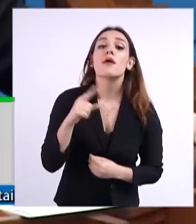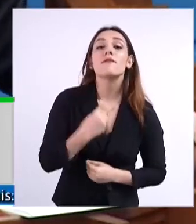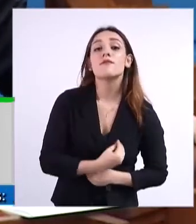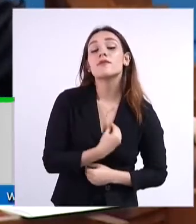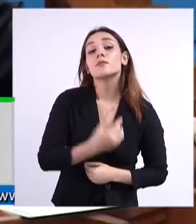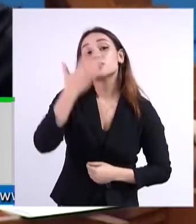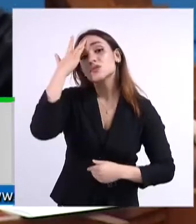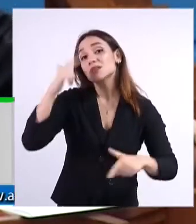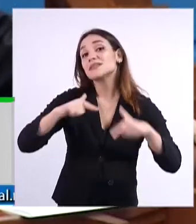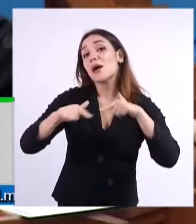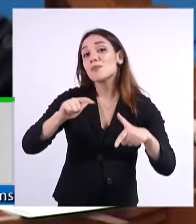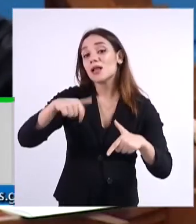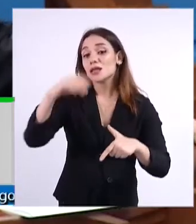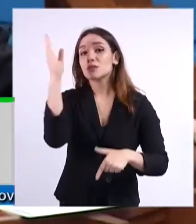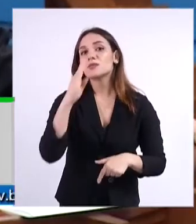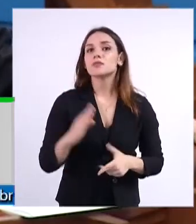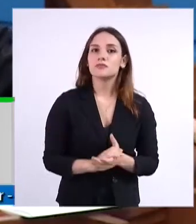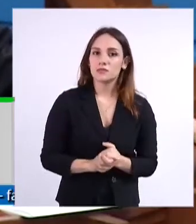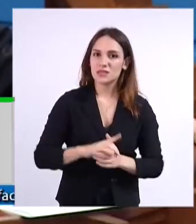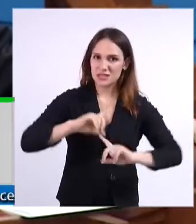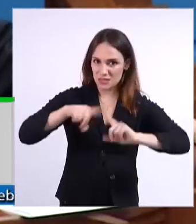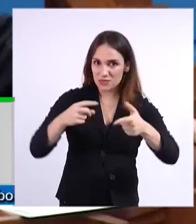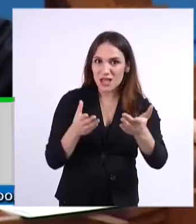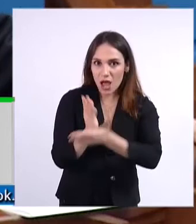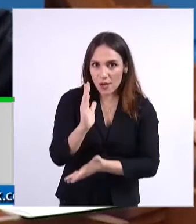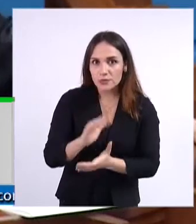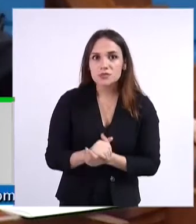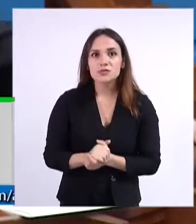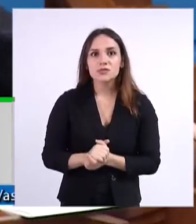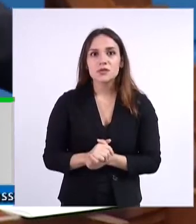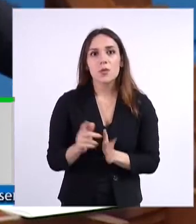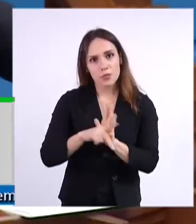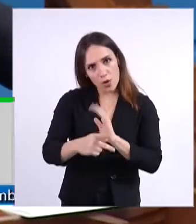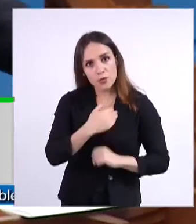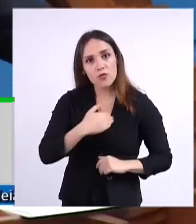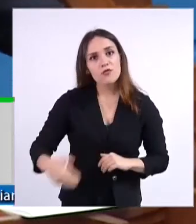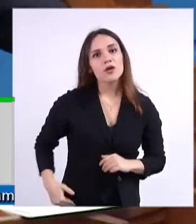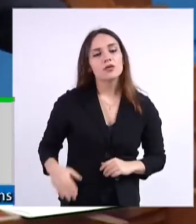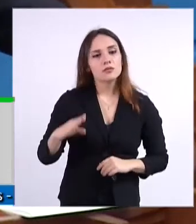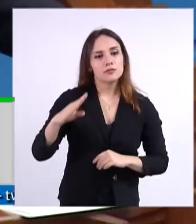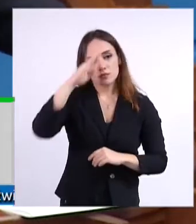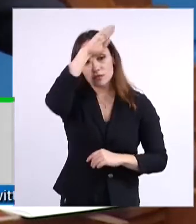do trabalhador brasileiro depois desse desastre do governo Bolsonaro.